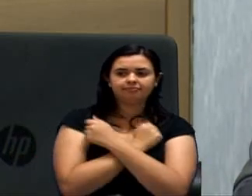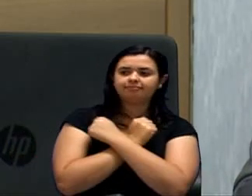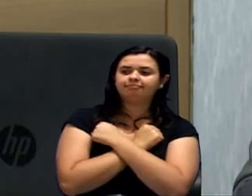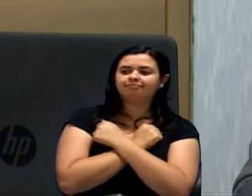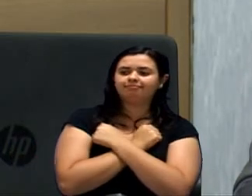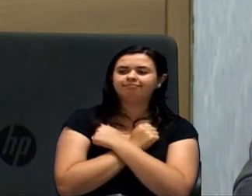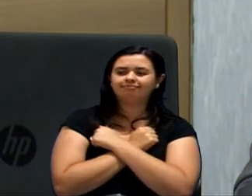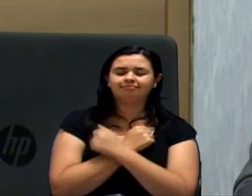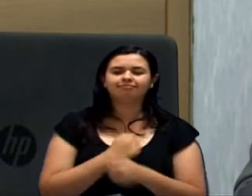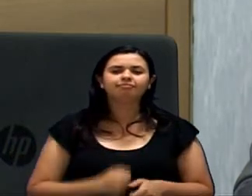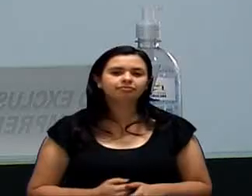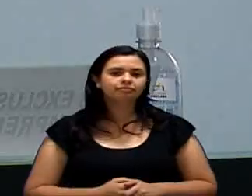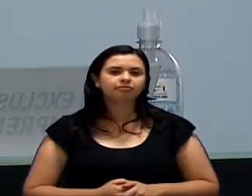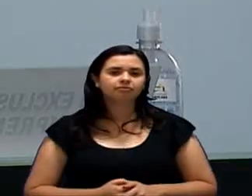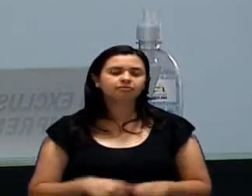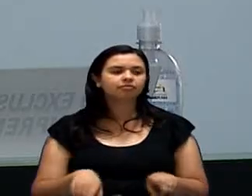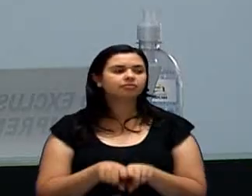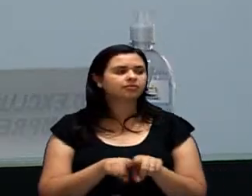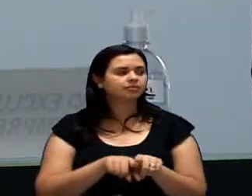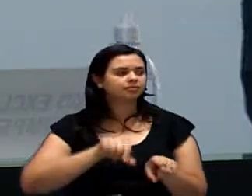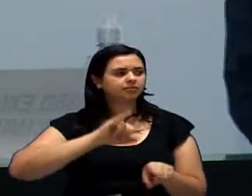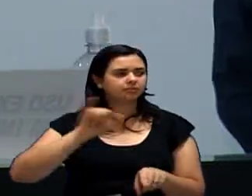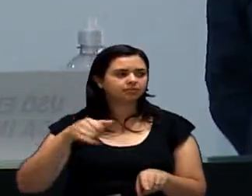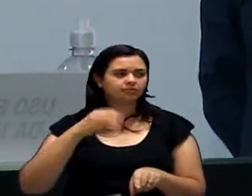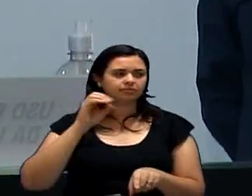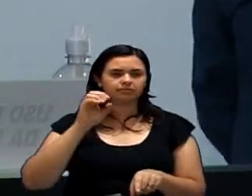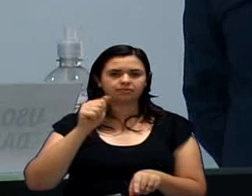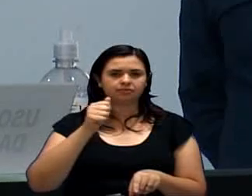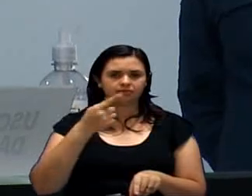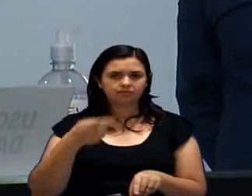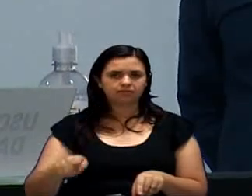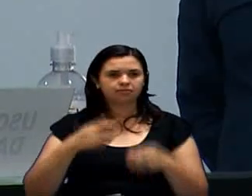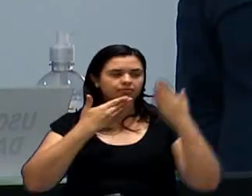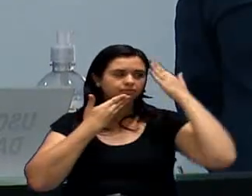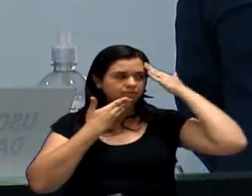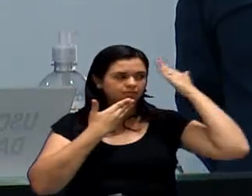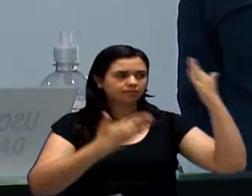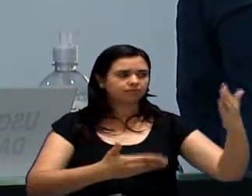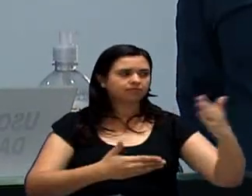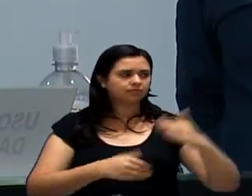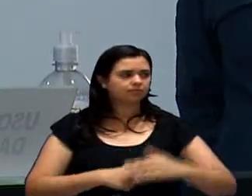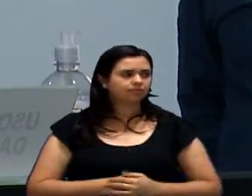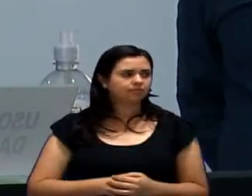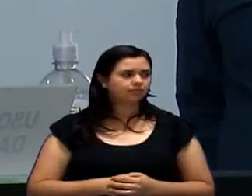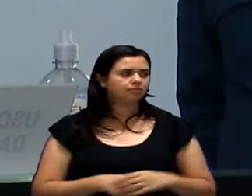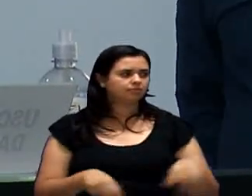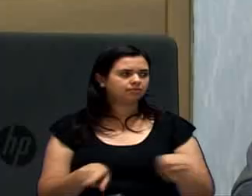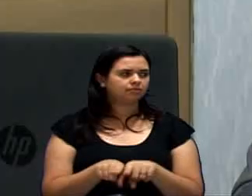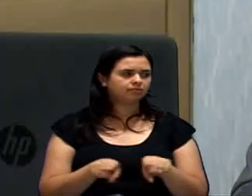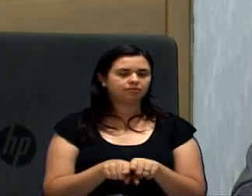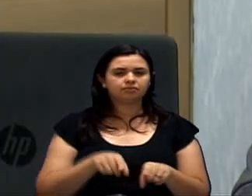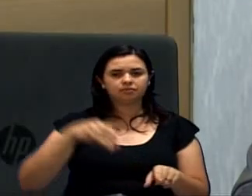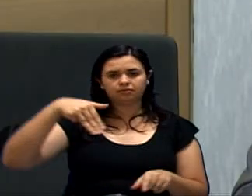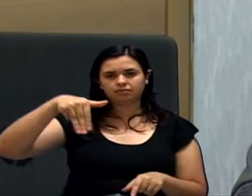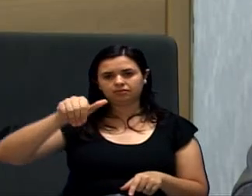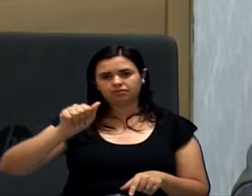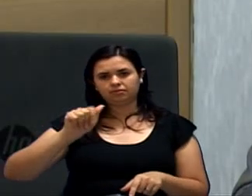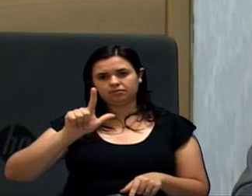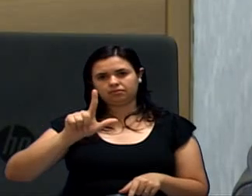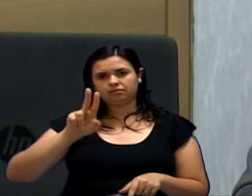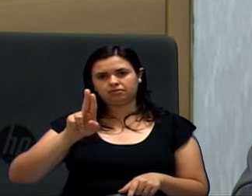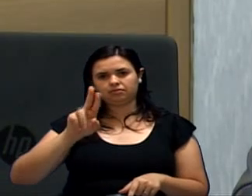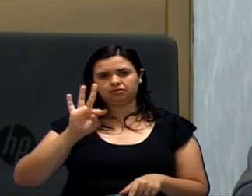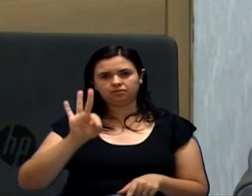abraço. Nosso amigo aí, o João Neto, também, marcando presença aqui hoje. Obrigado, Betinho. Tá ali o Maluf, lá do Vitória Regis também, aqui